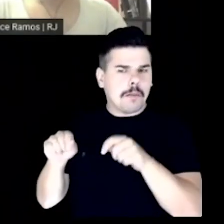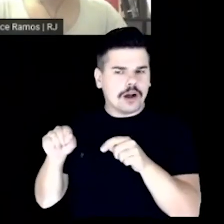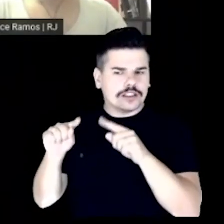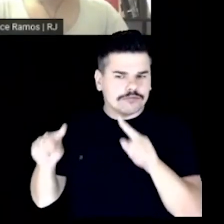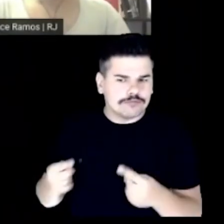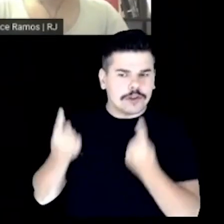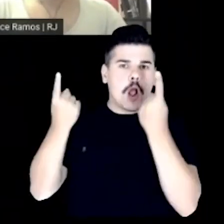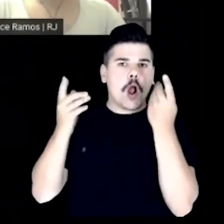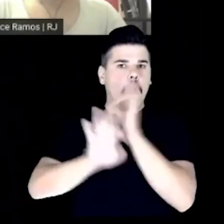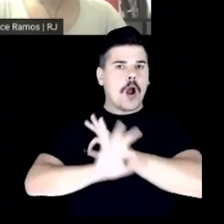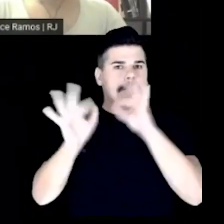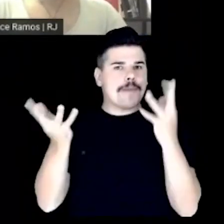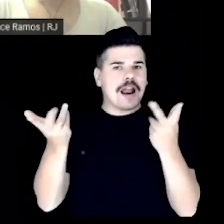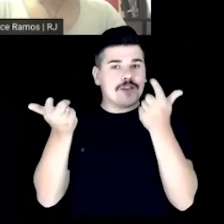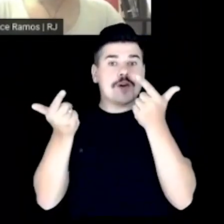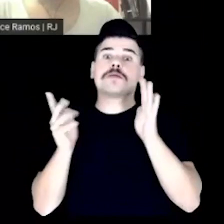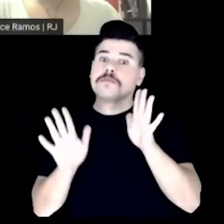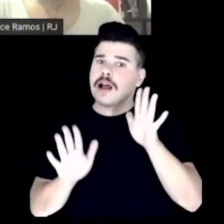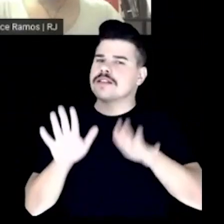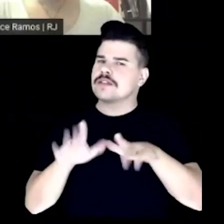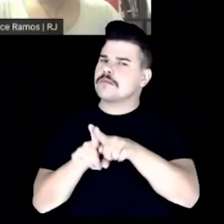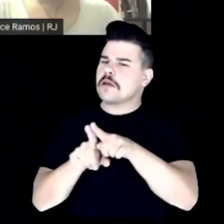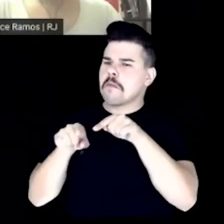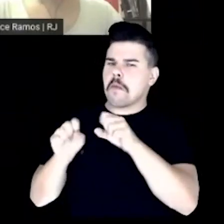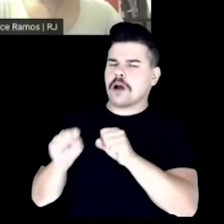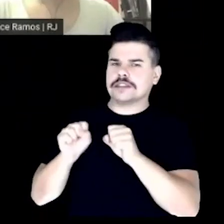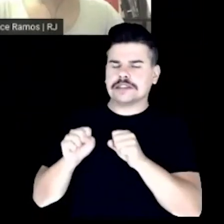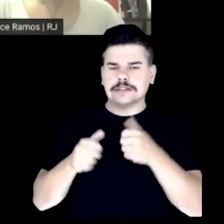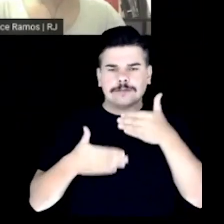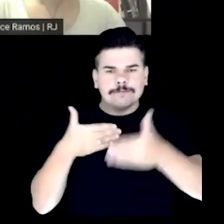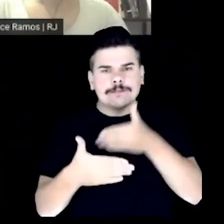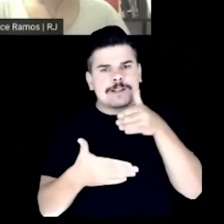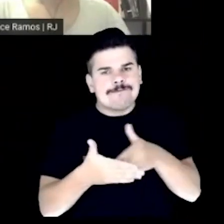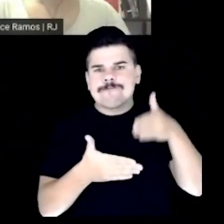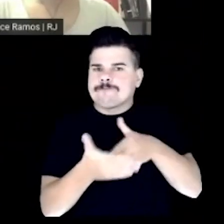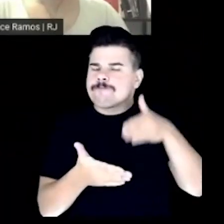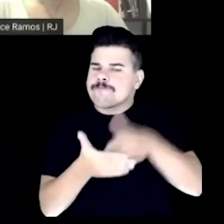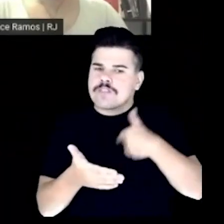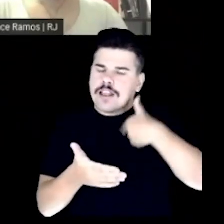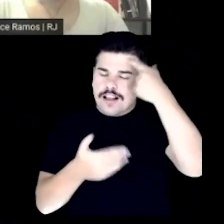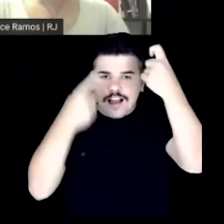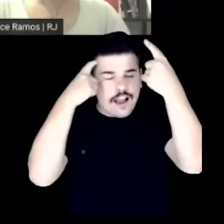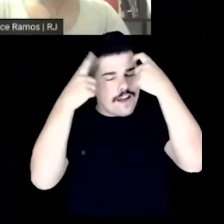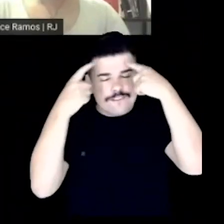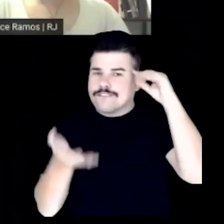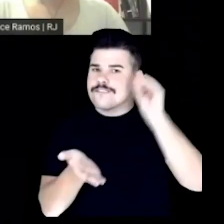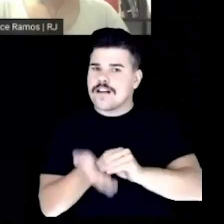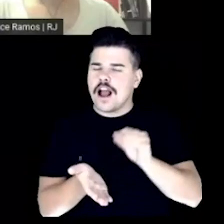E isso pode ser uma coisa excelente, maravilhosa, como também às vezes pode ser alguma coisa que vai emperrar o nosso processo